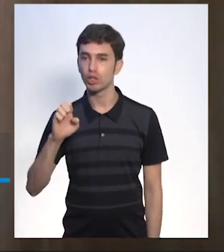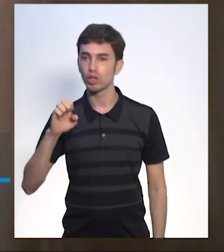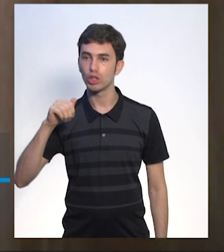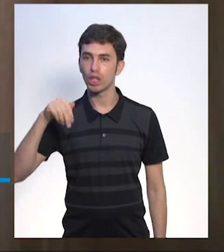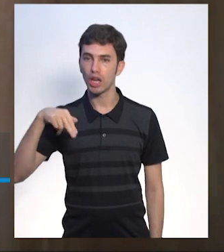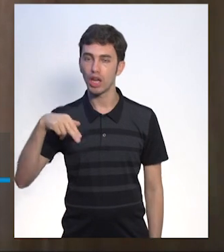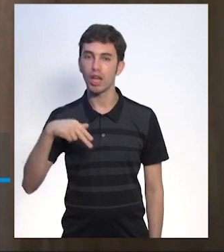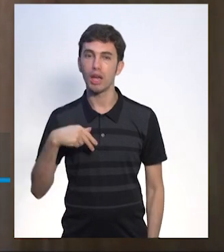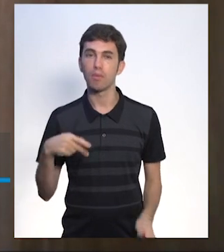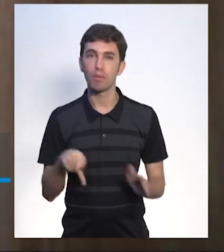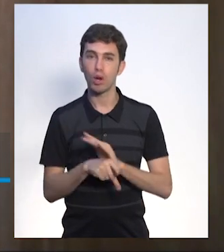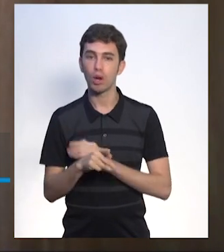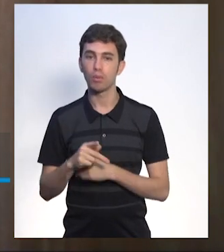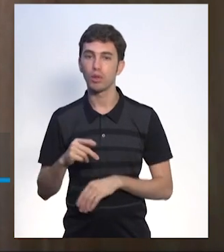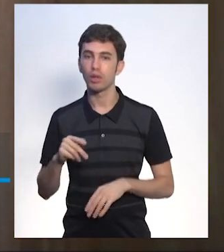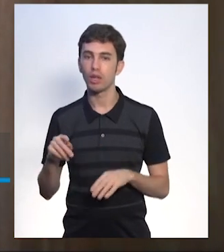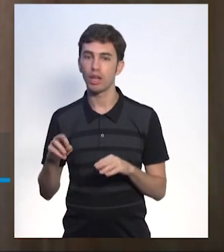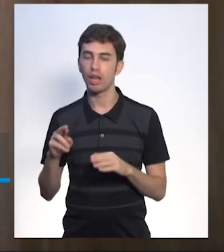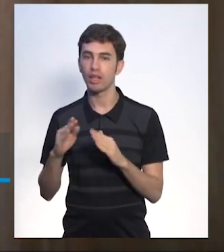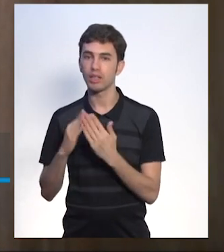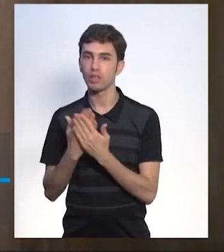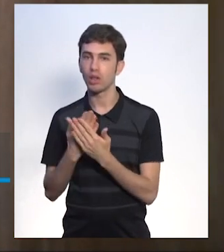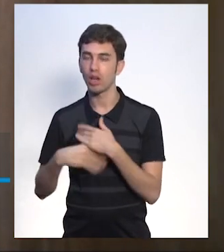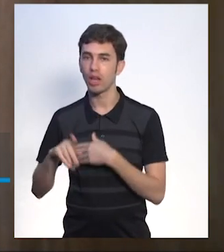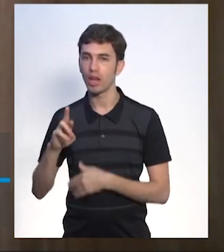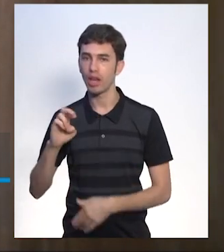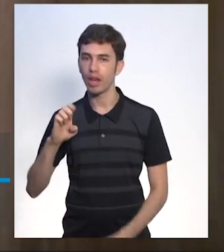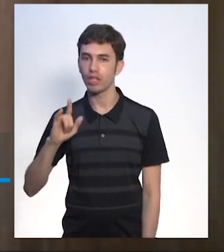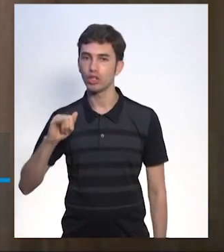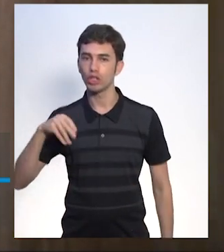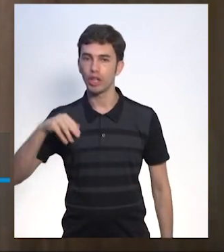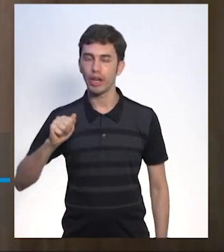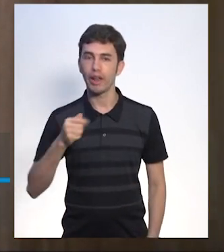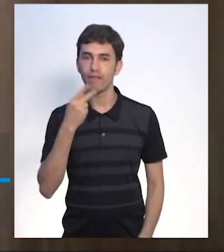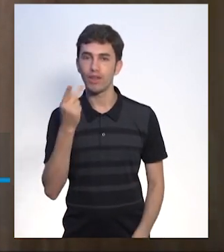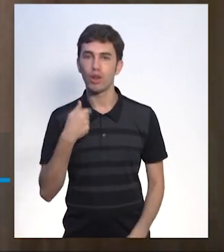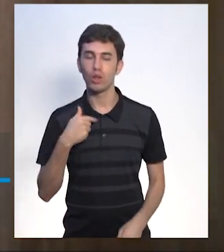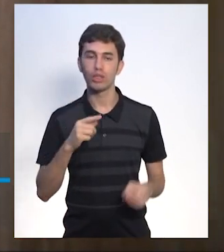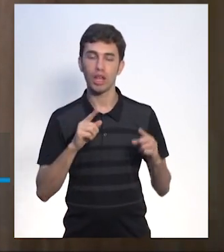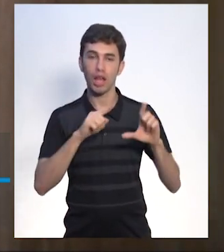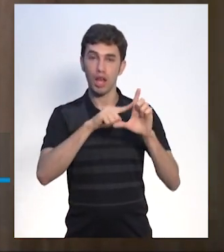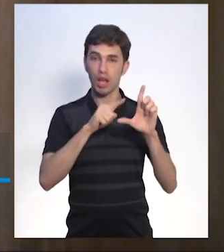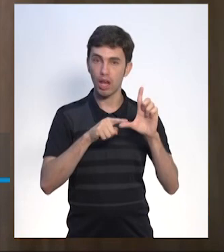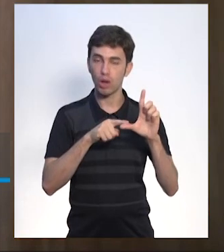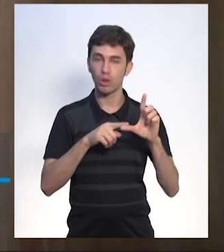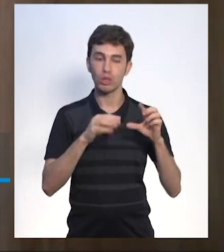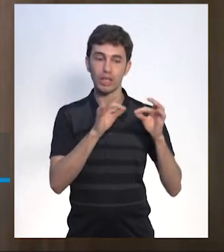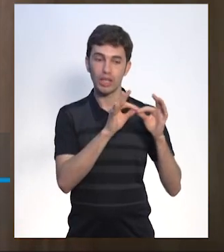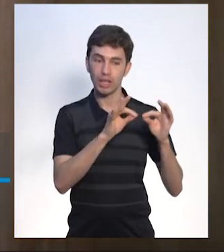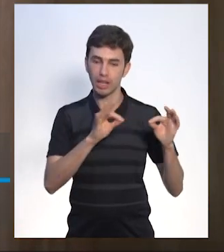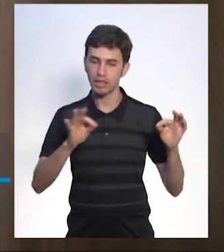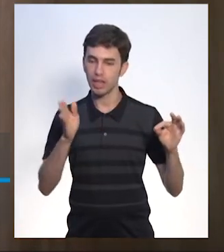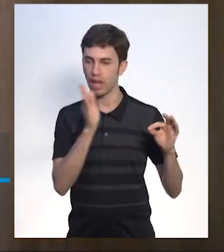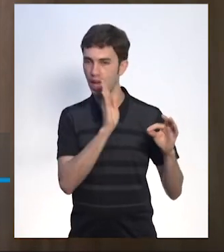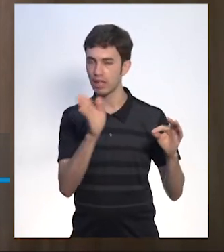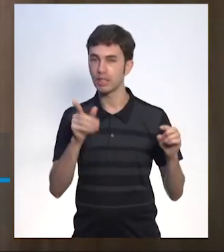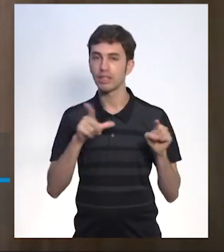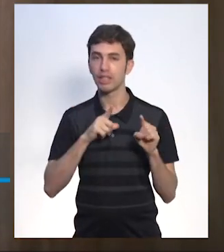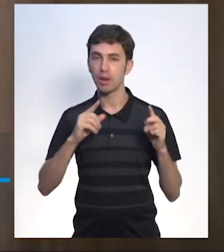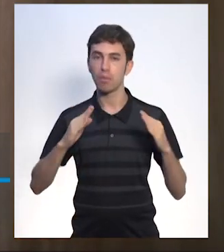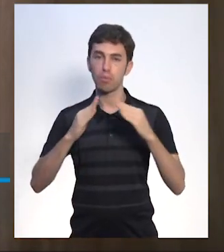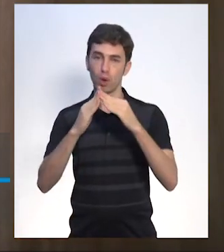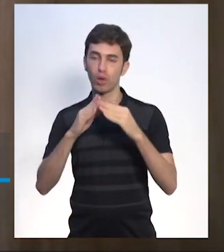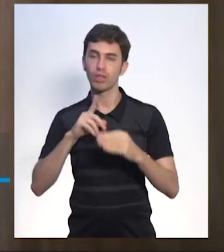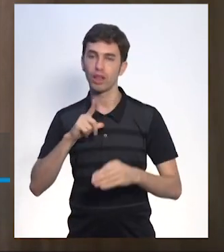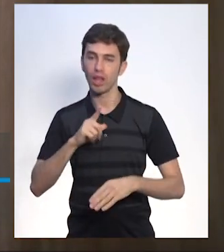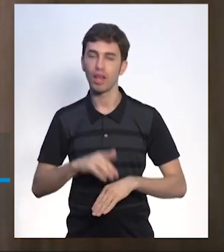da Escola Regina, ele falou ângulos, linhas retas e tem pontas. Estou lendo como eles escreveram,